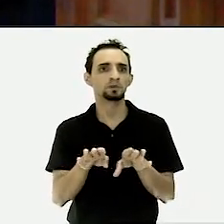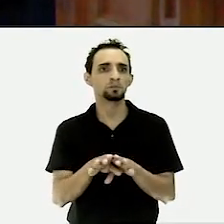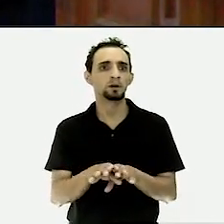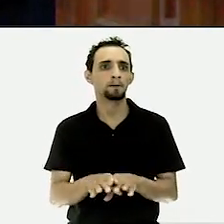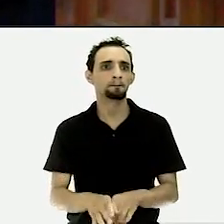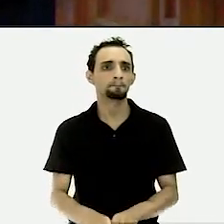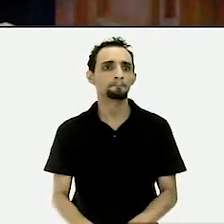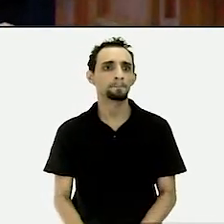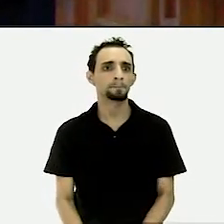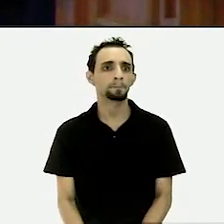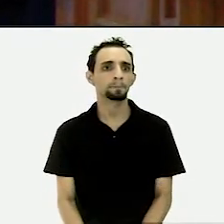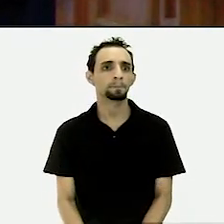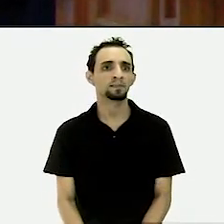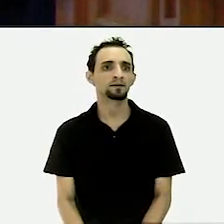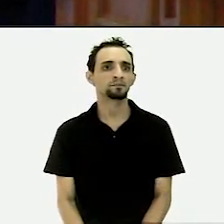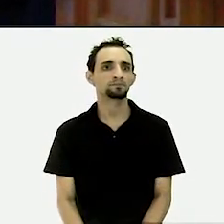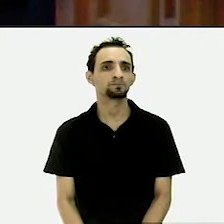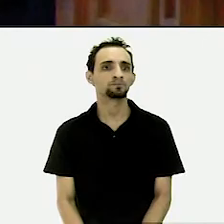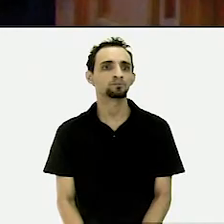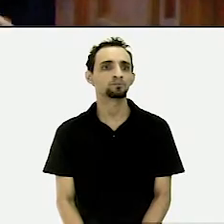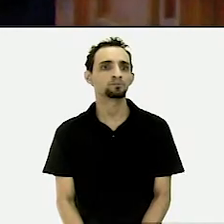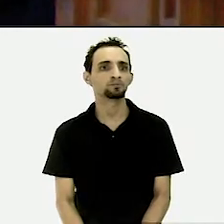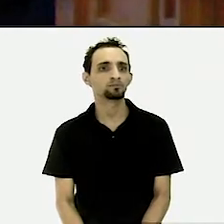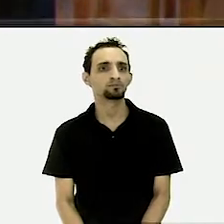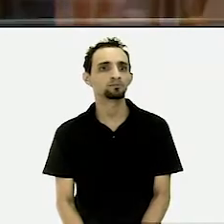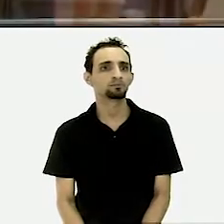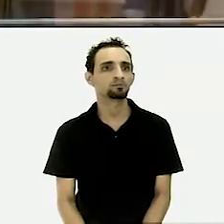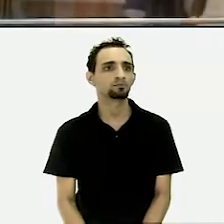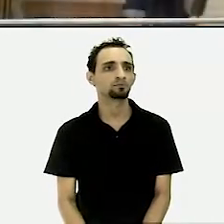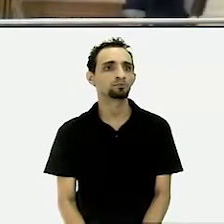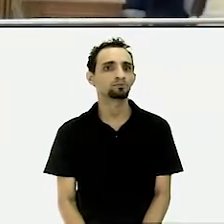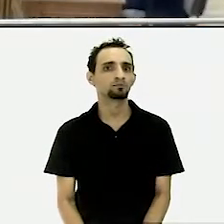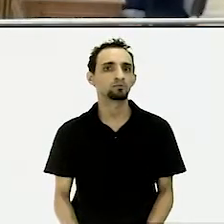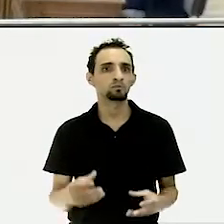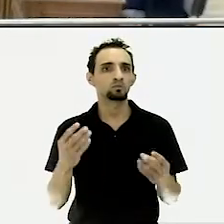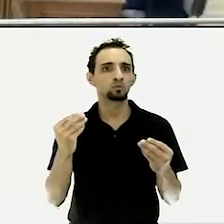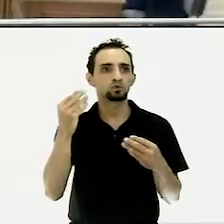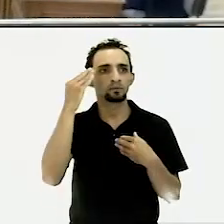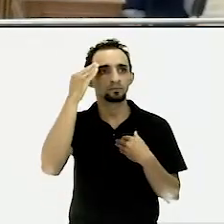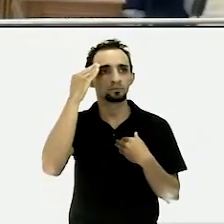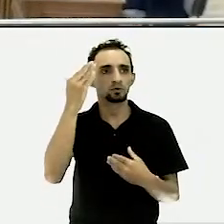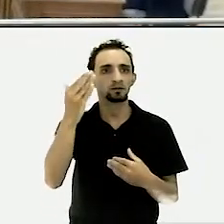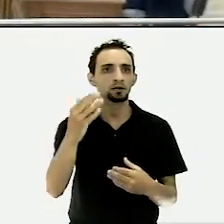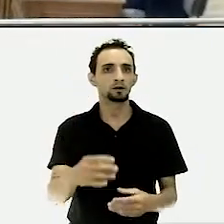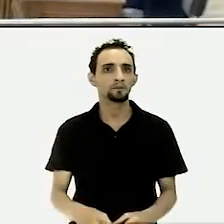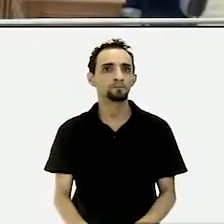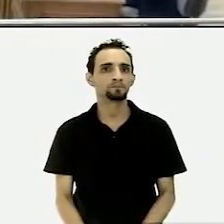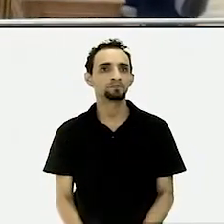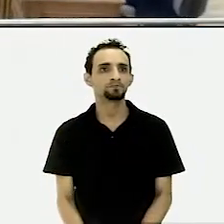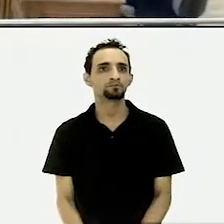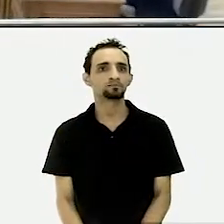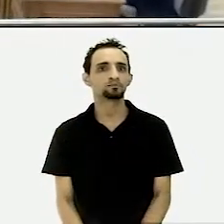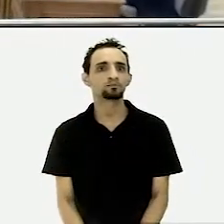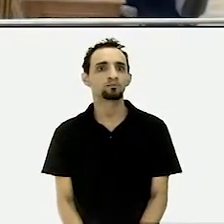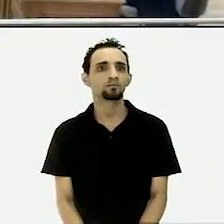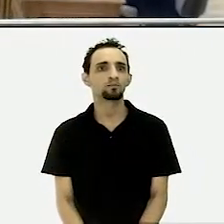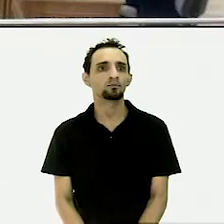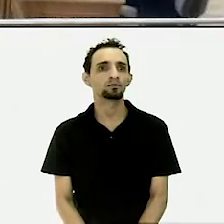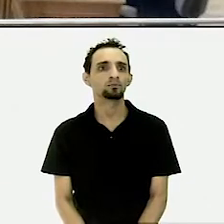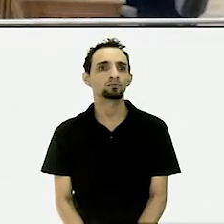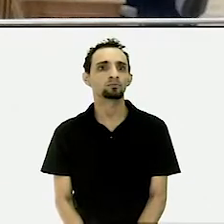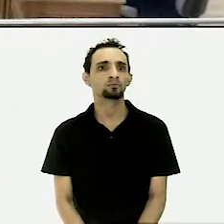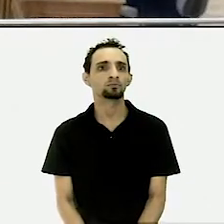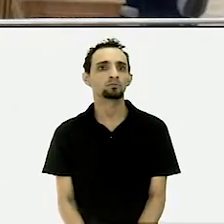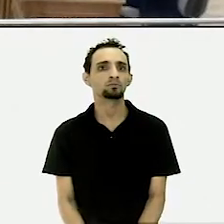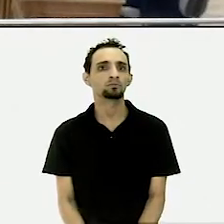Agradeço o doutor Samuel pela parte. Muito obrigado. Doutor Samuel, eu queria primeiramente